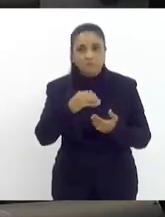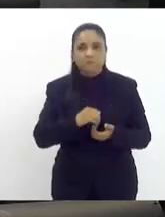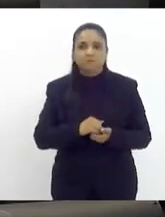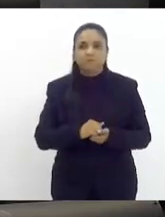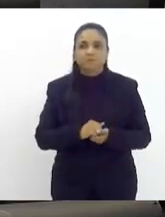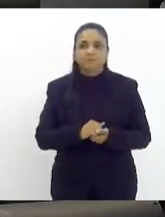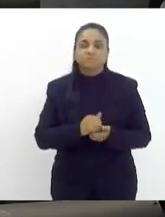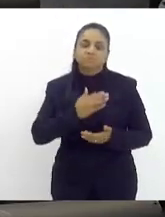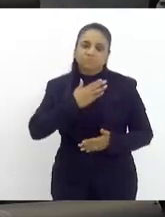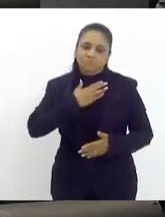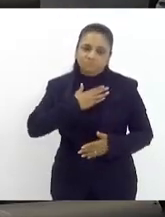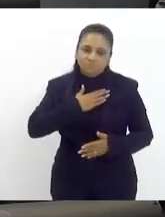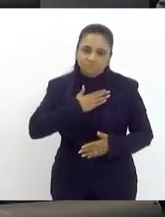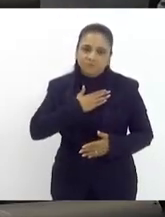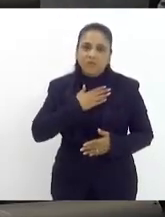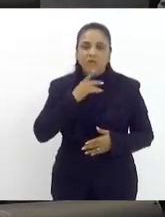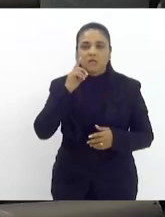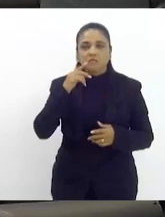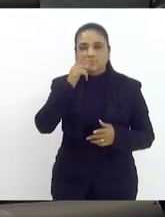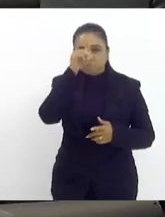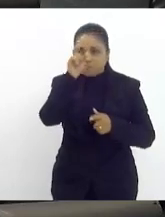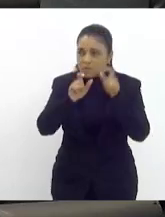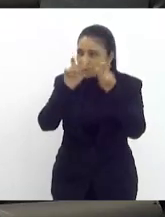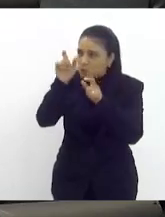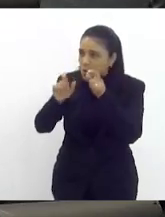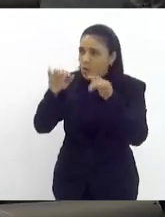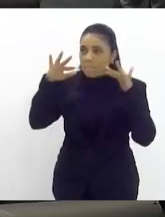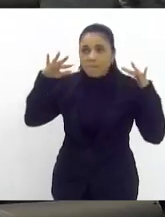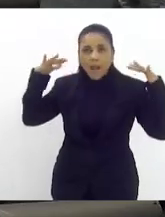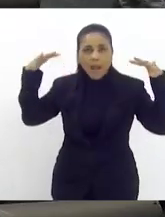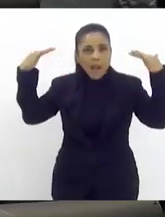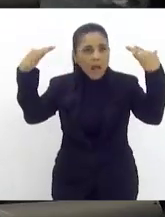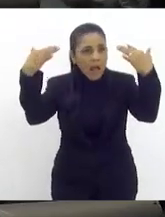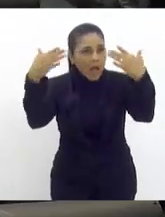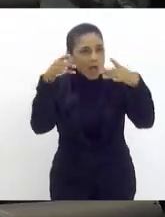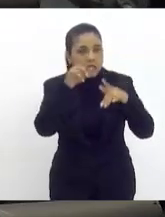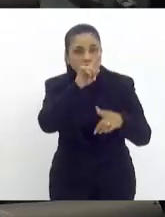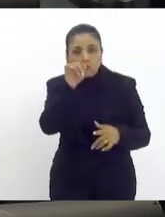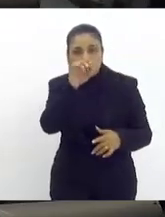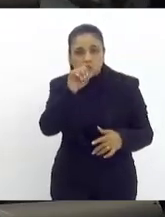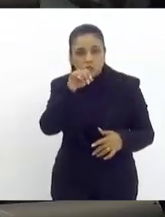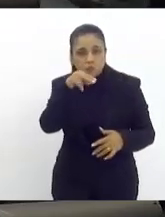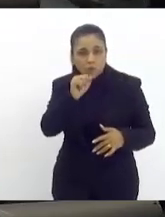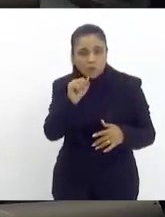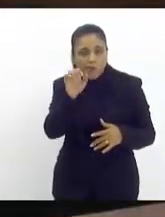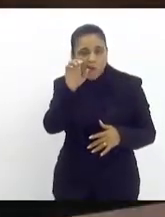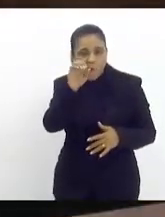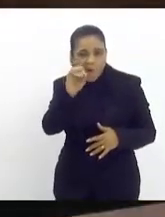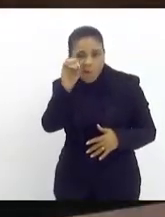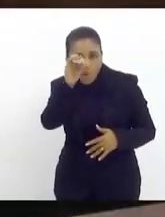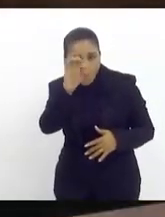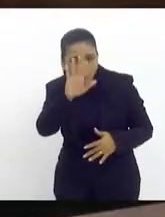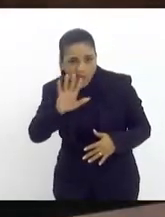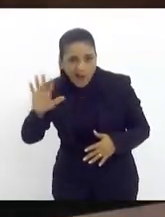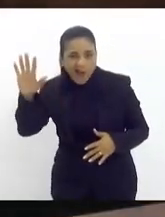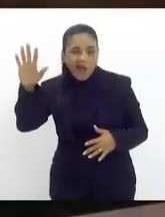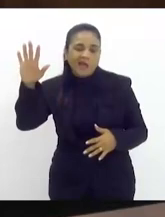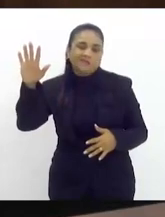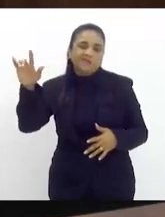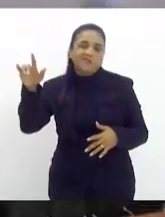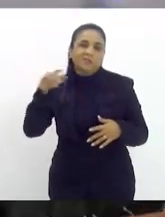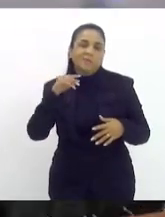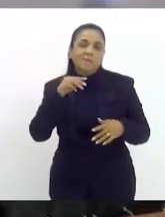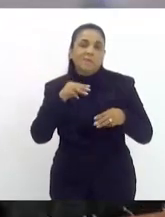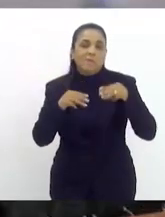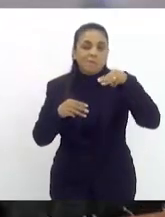Eu gostaria de agradecer as pessoas que vieram da Zona Oeste, vieram de Santa Cruz, Paciência, Noaíba, pessoal que veio de